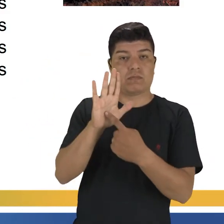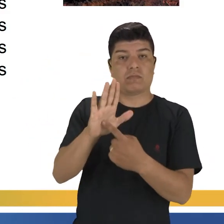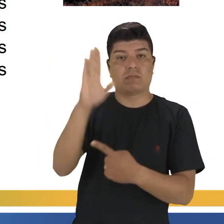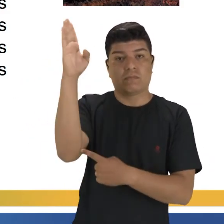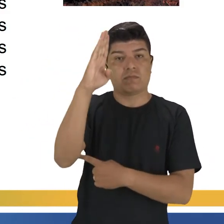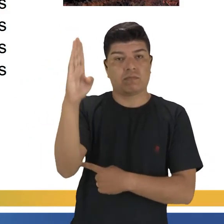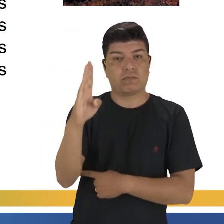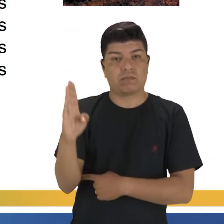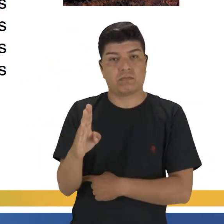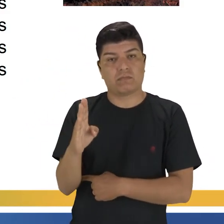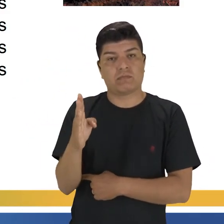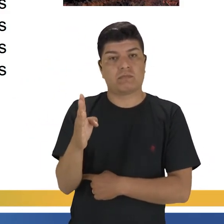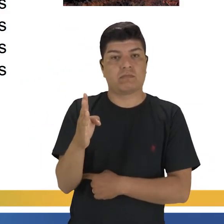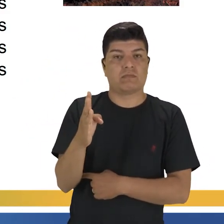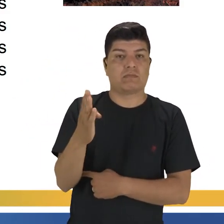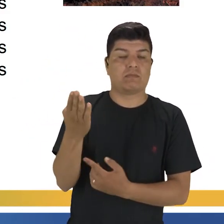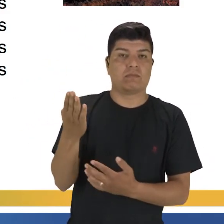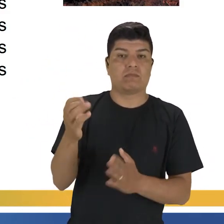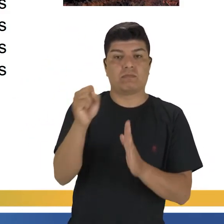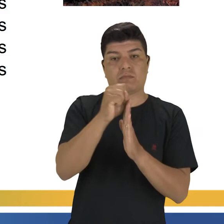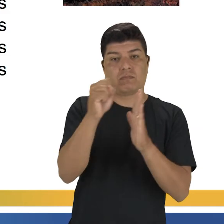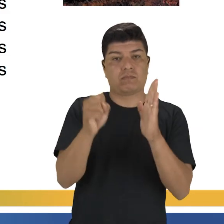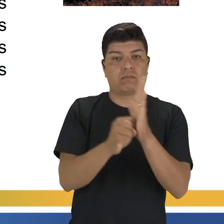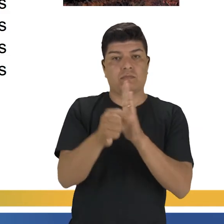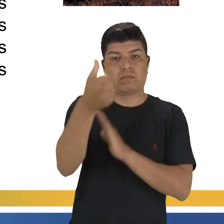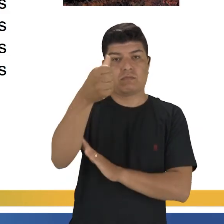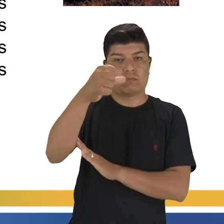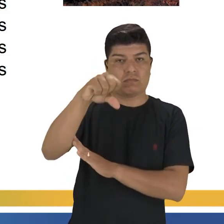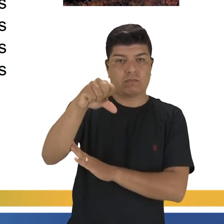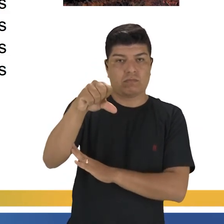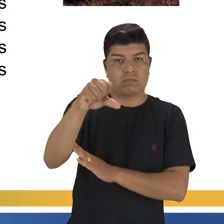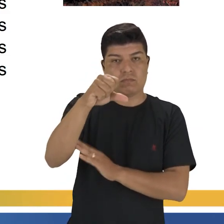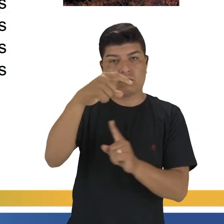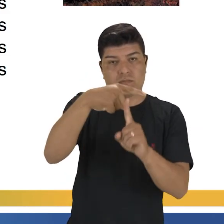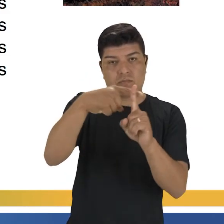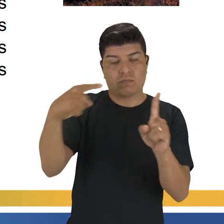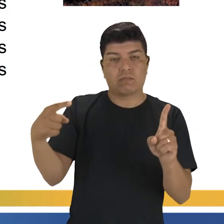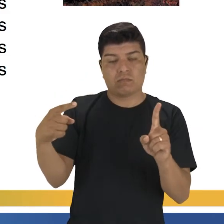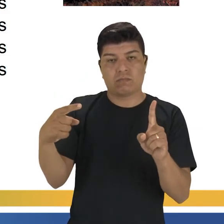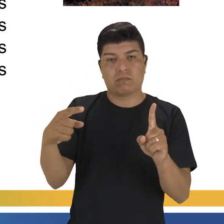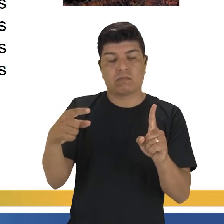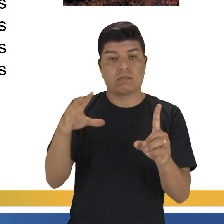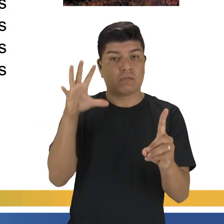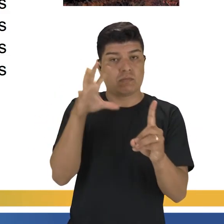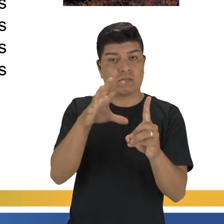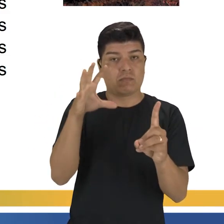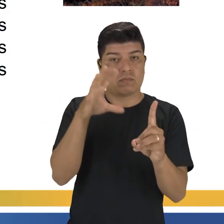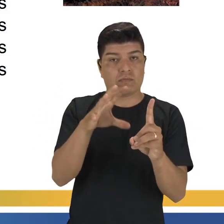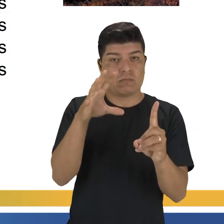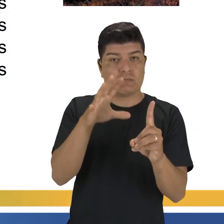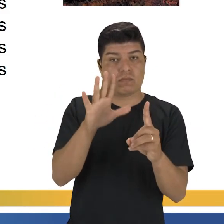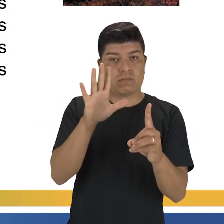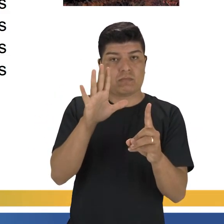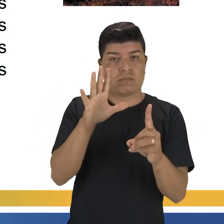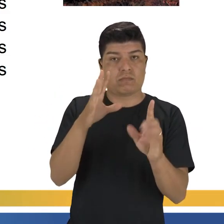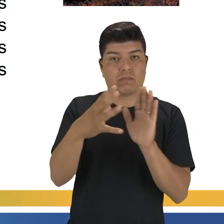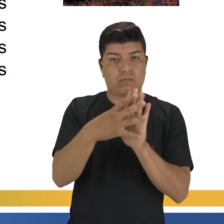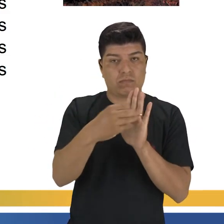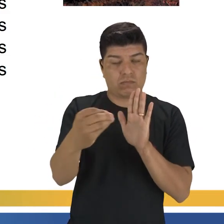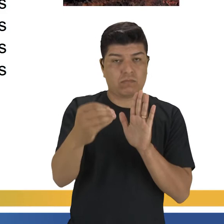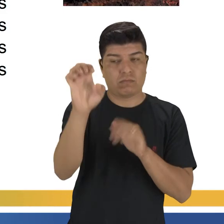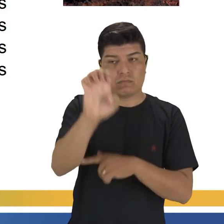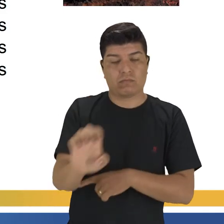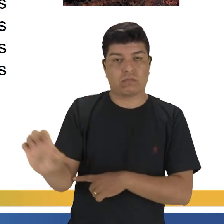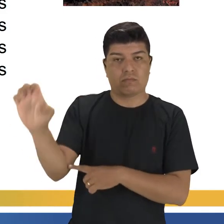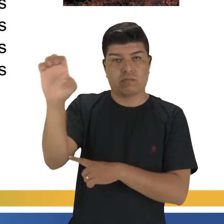Brasil na metade do século XIX. Eles foram influenciados pelos modelos